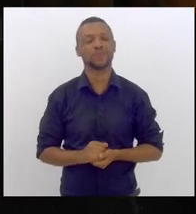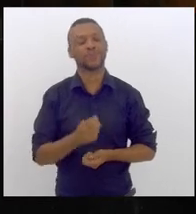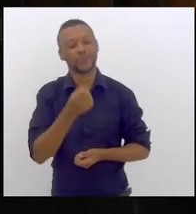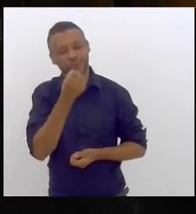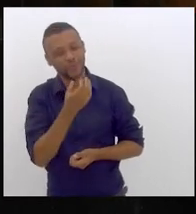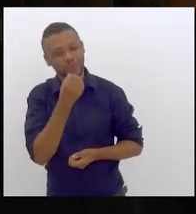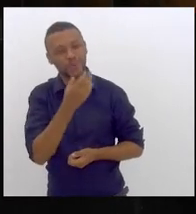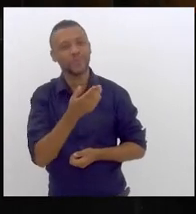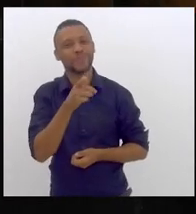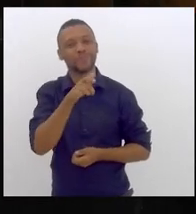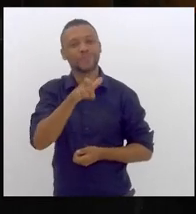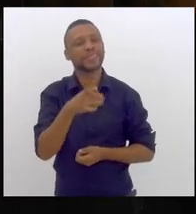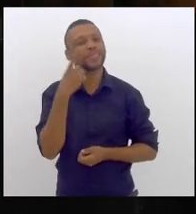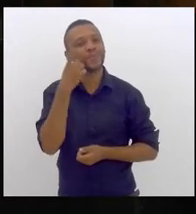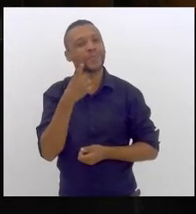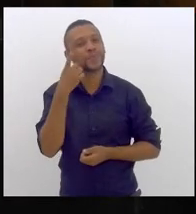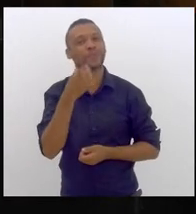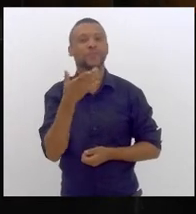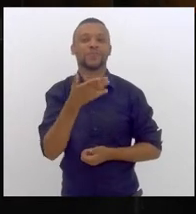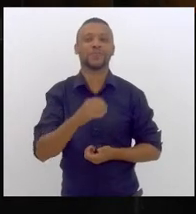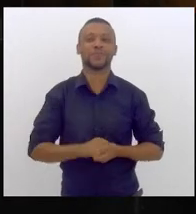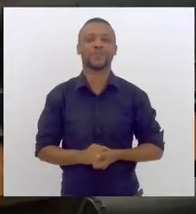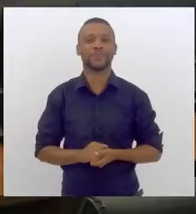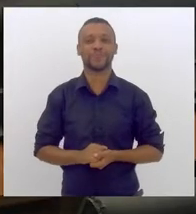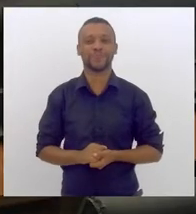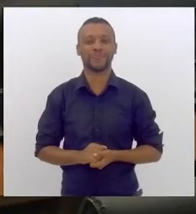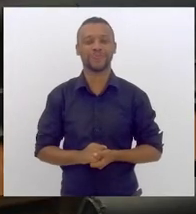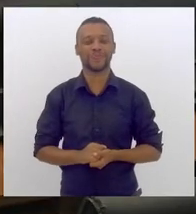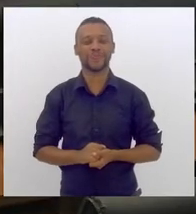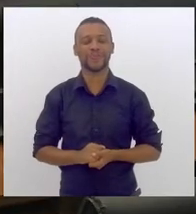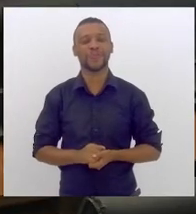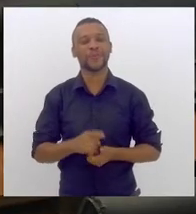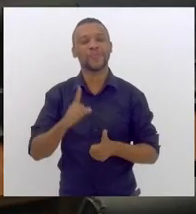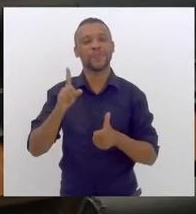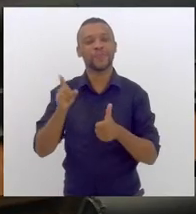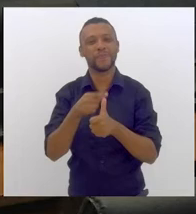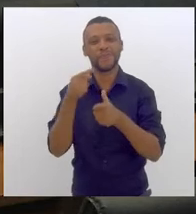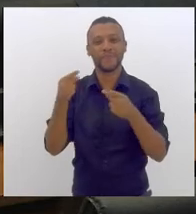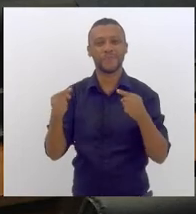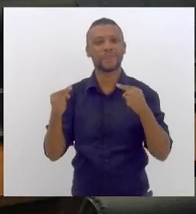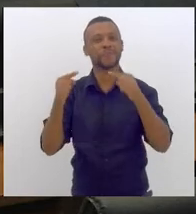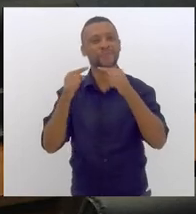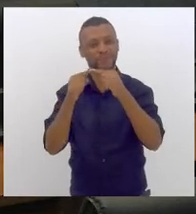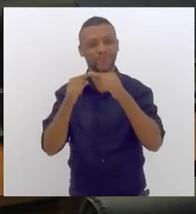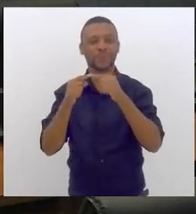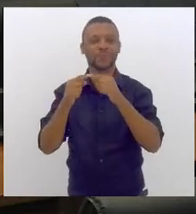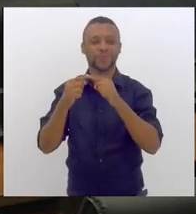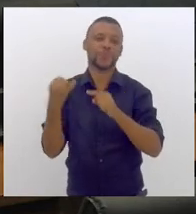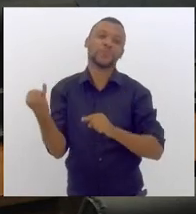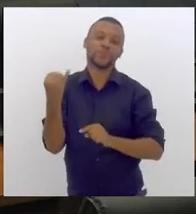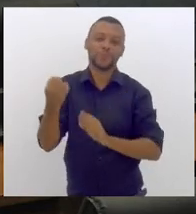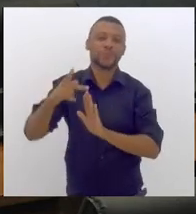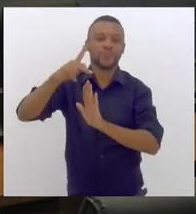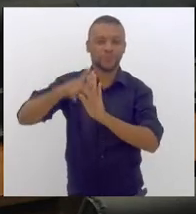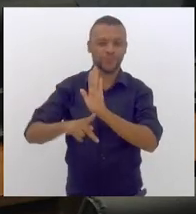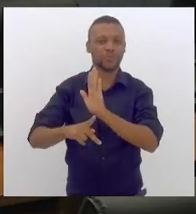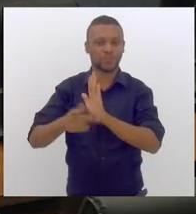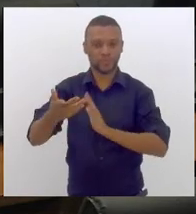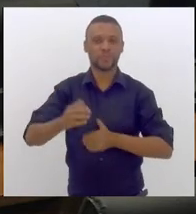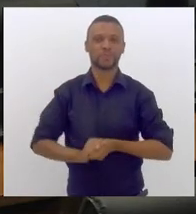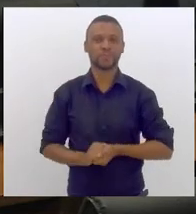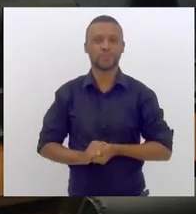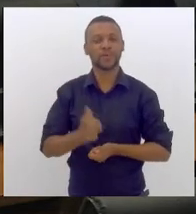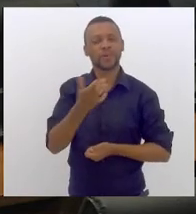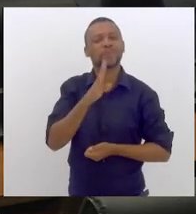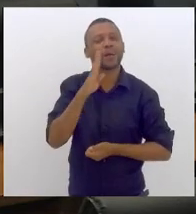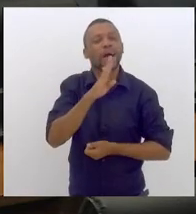Trepidante deputada Renata Souza. Primeiro, dizer da pertinência e da importância do seu projeto. E quero fazer